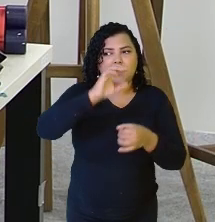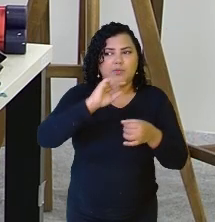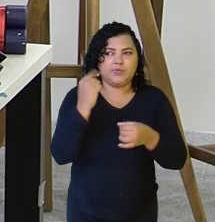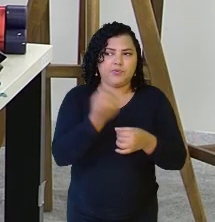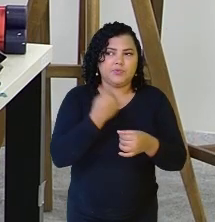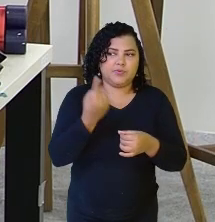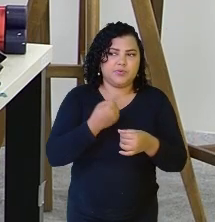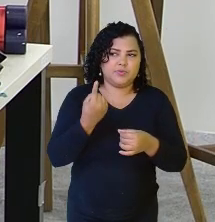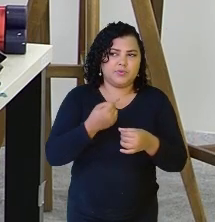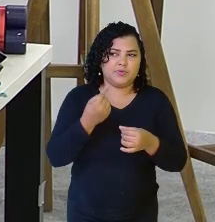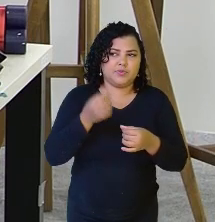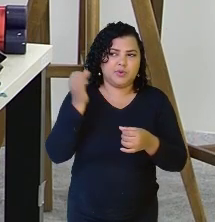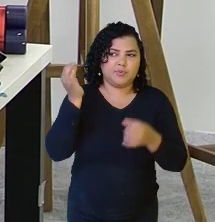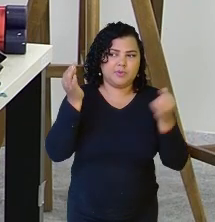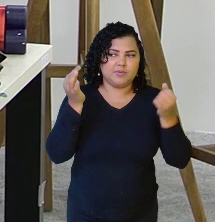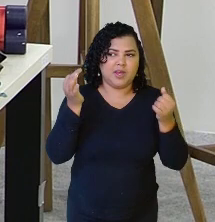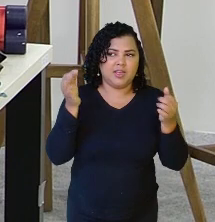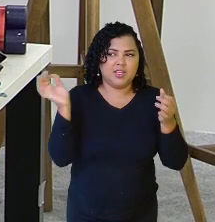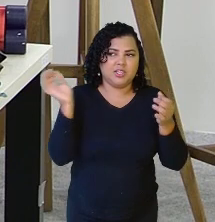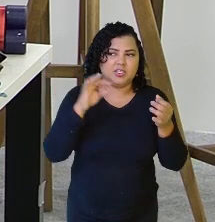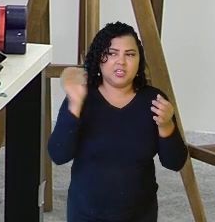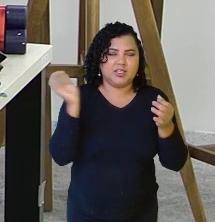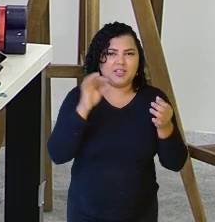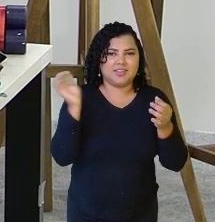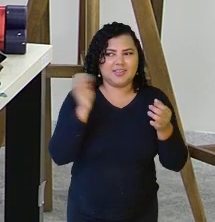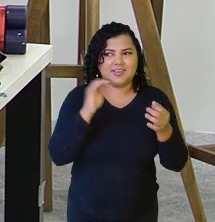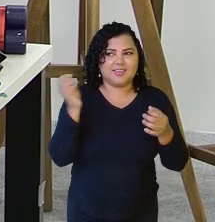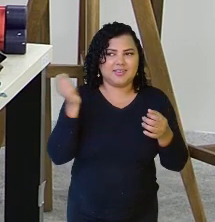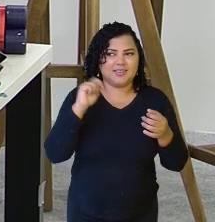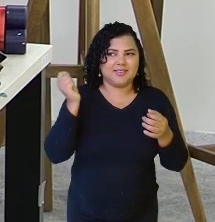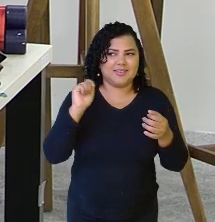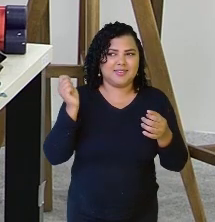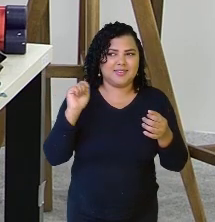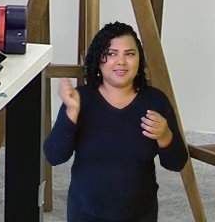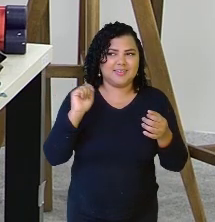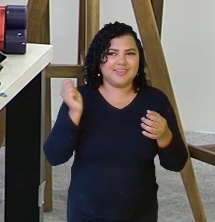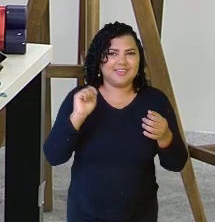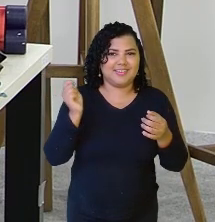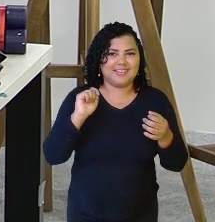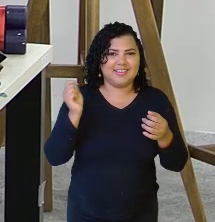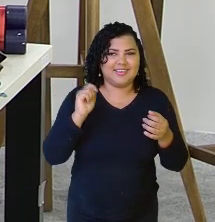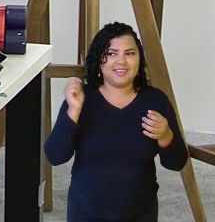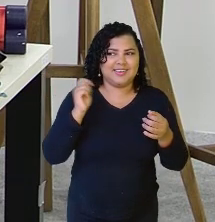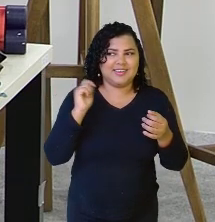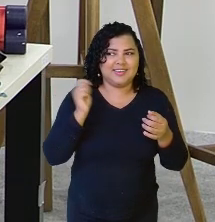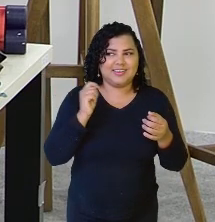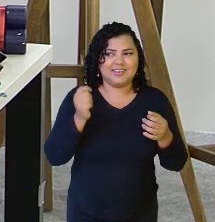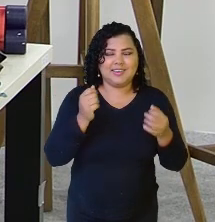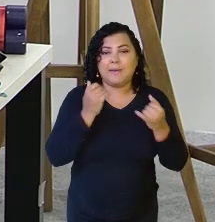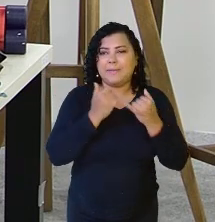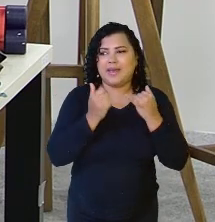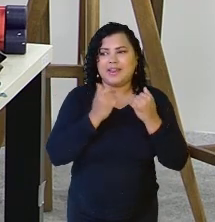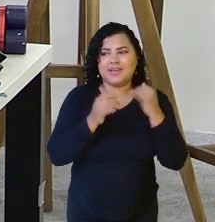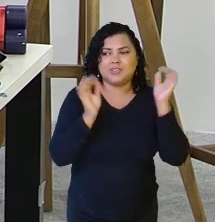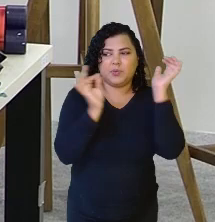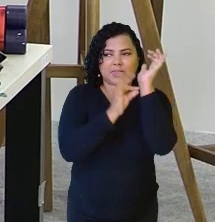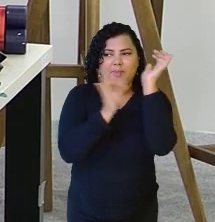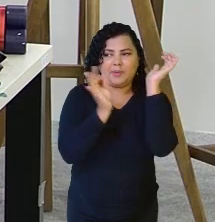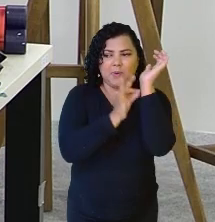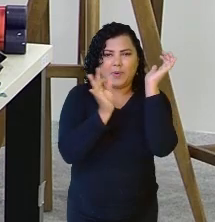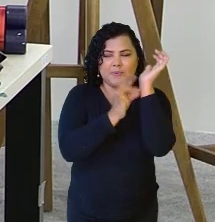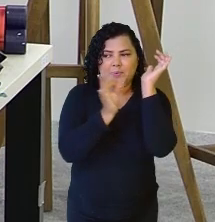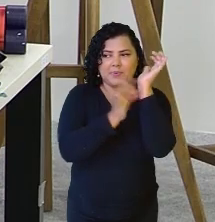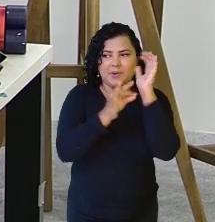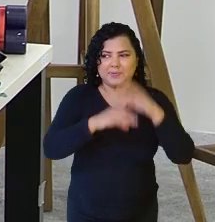decorar, miçanga e esse palitinho aqui, ó. Tá vendo? Então, produz um som. Aqui você tem que pedir a ajuda de um